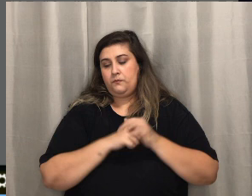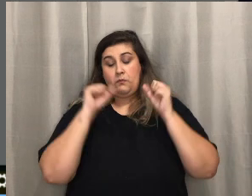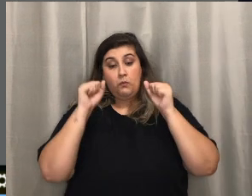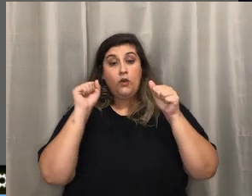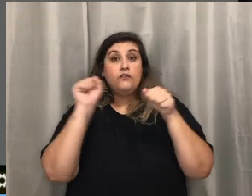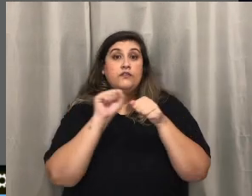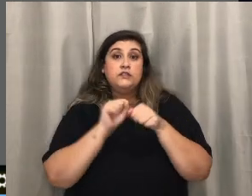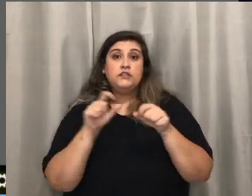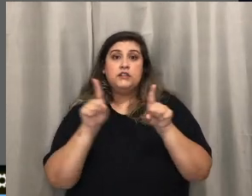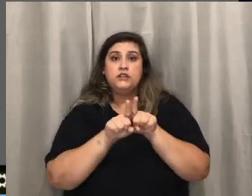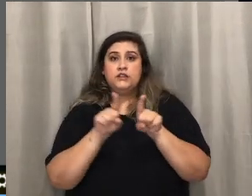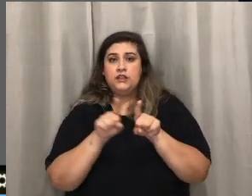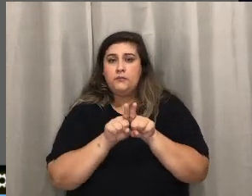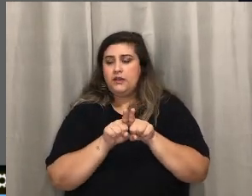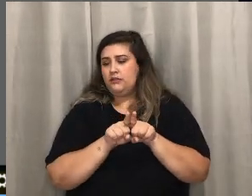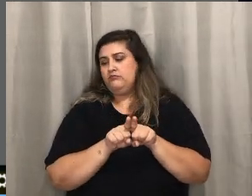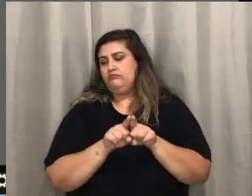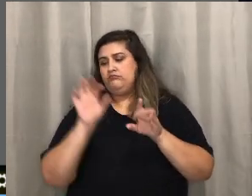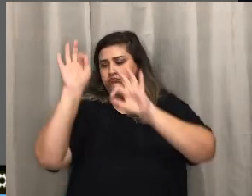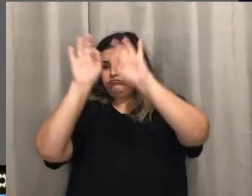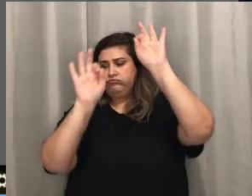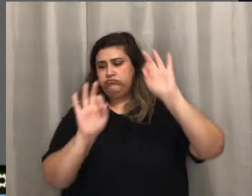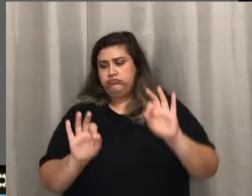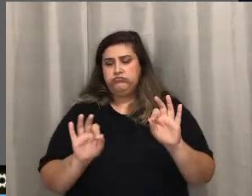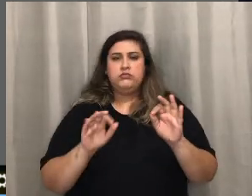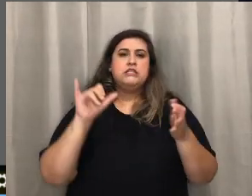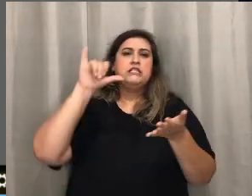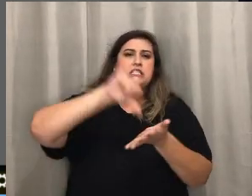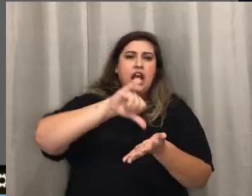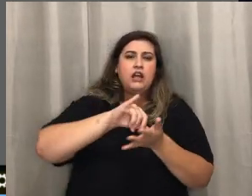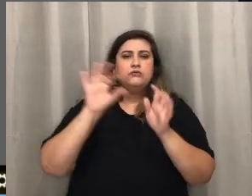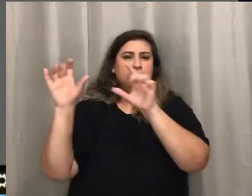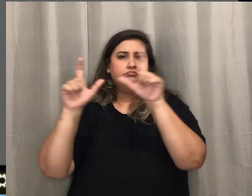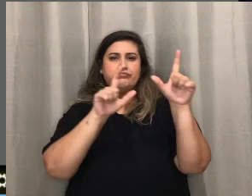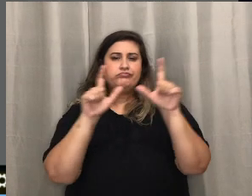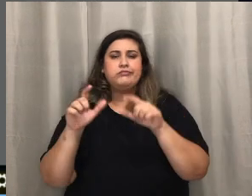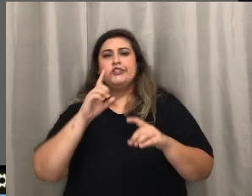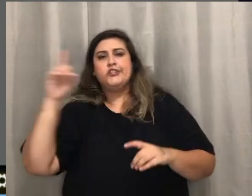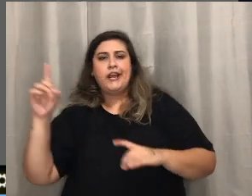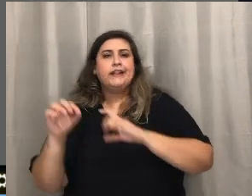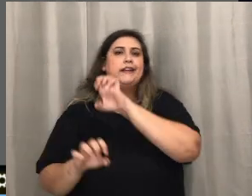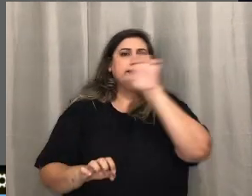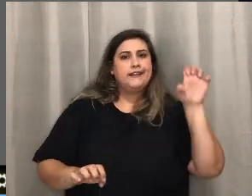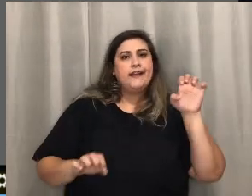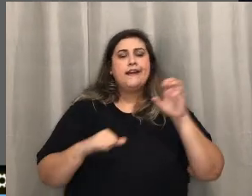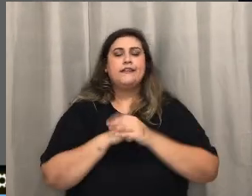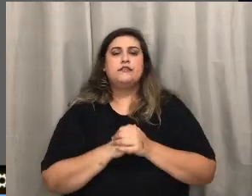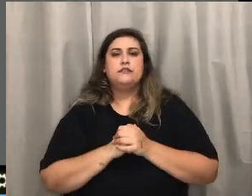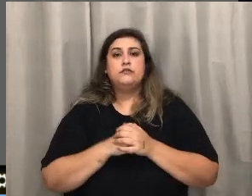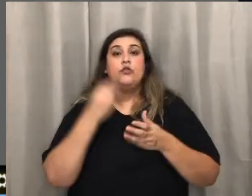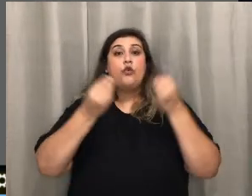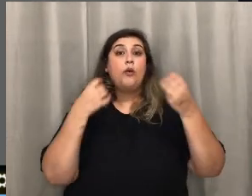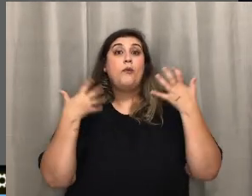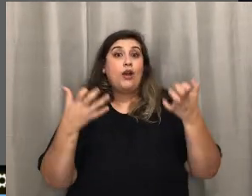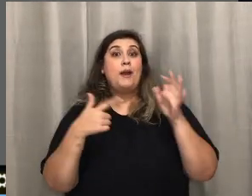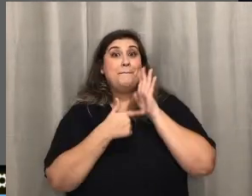Eu posso fazer alinhamento horizontal, centralizado, com recuo à direita, à esquerda, como que eu